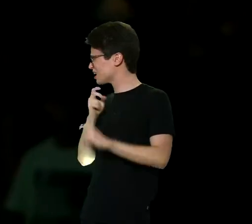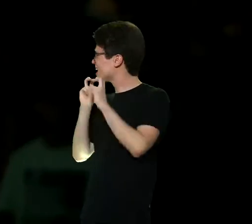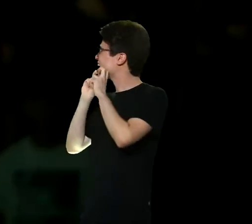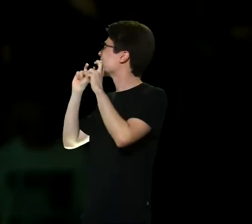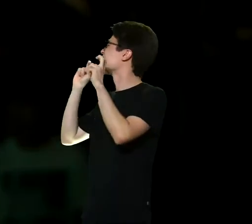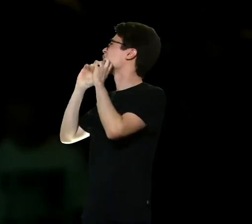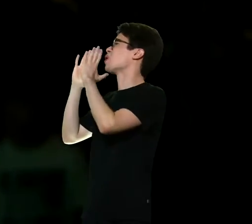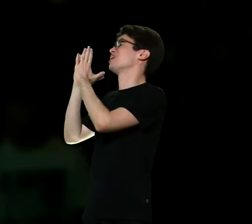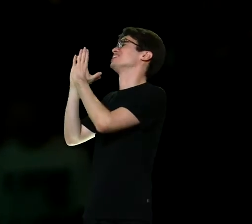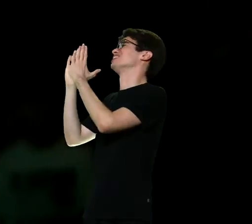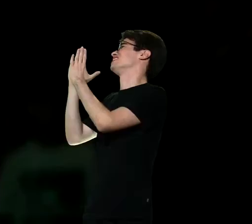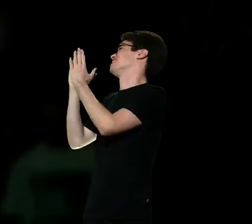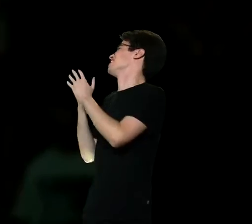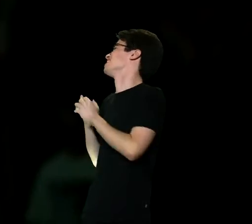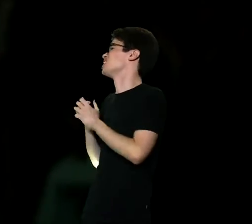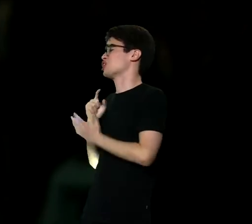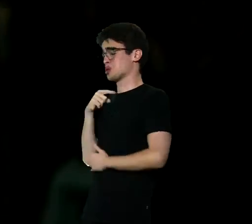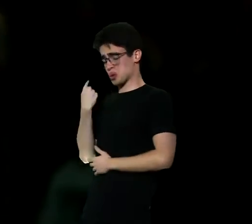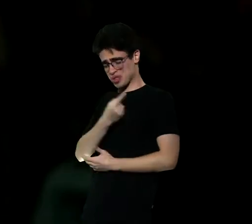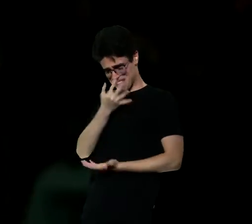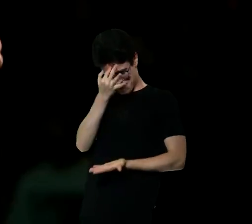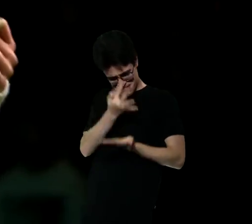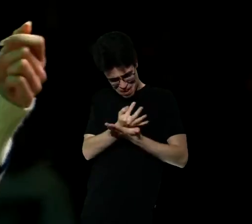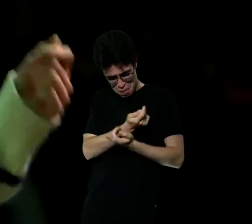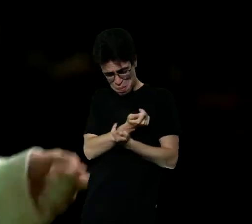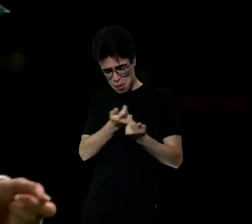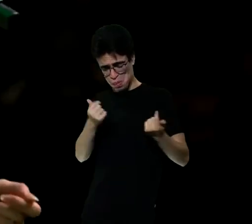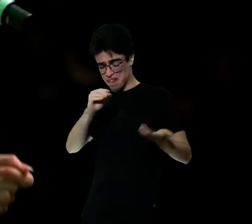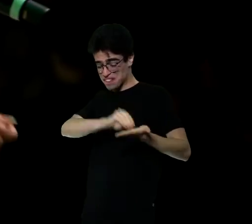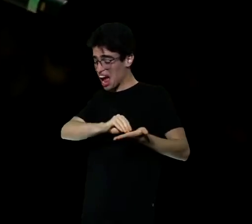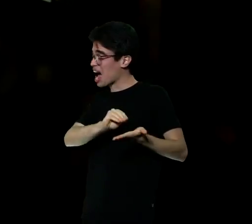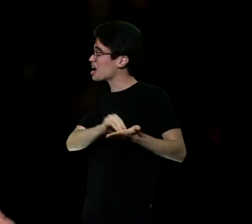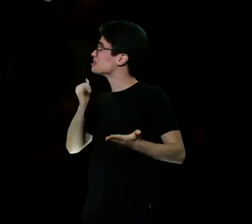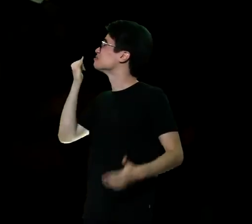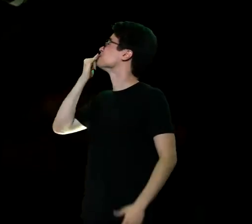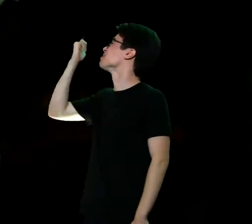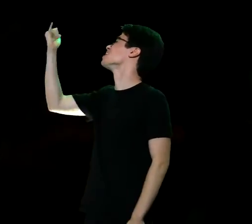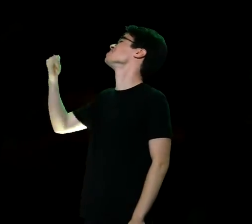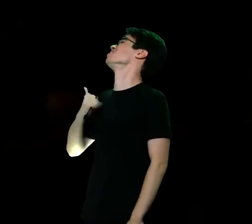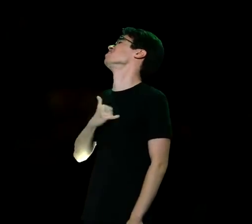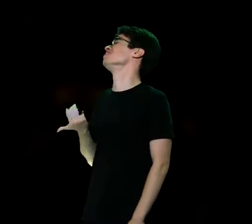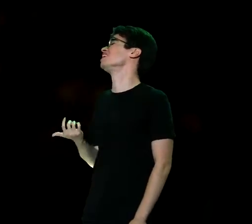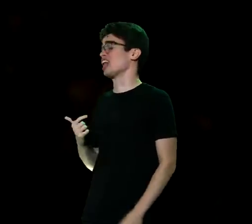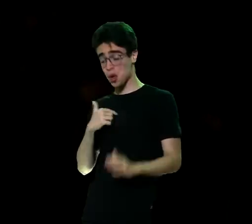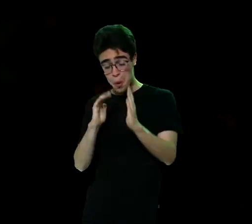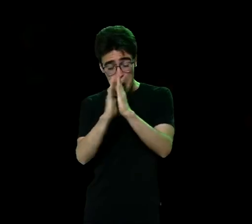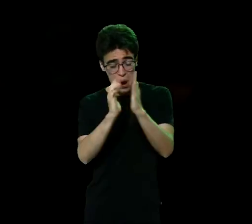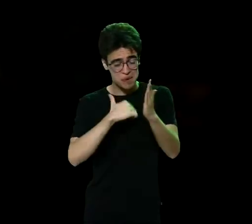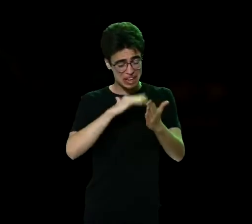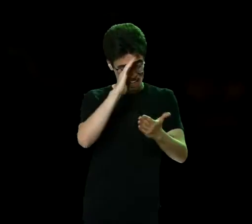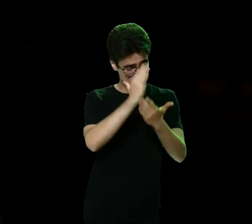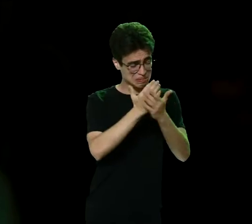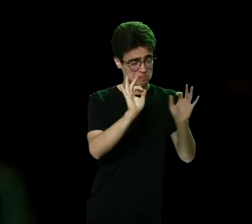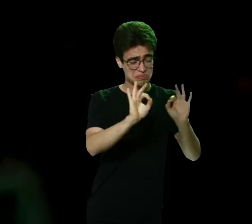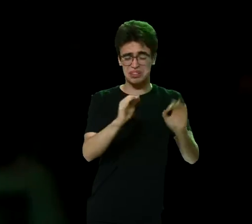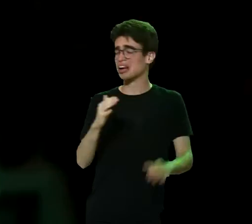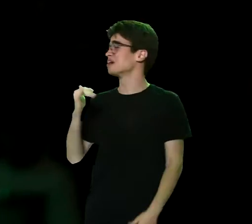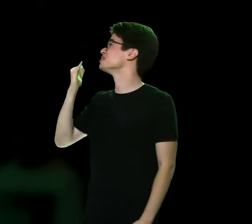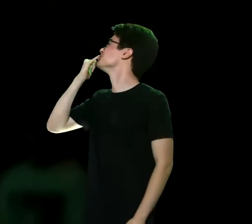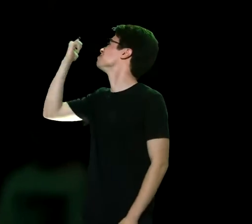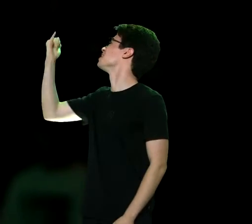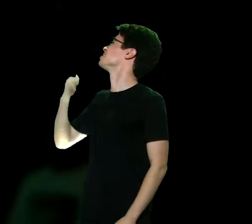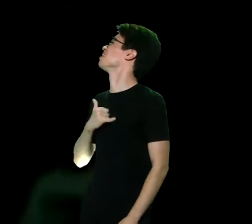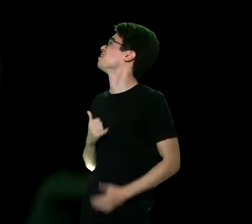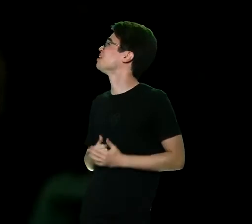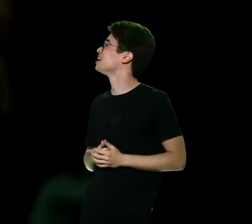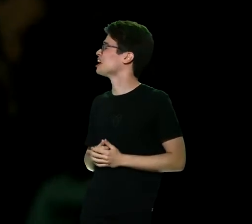falta de fé. Nos perdoa pelas vezes que nós não acreditamos naquilo que oramos, Jesus. Nos perdoa pelas vezes que nós duvidamos do